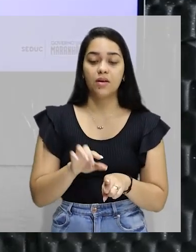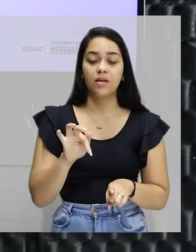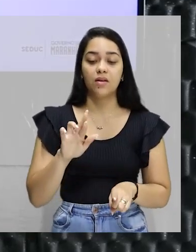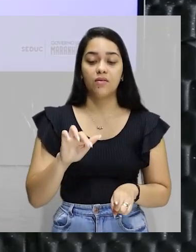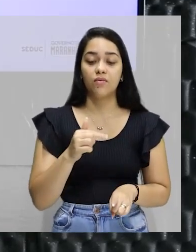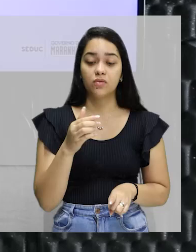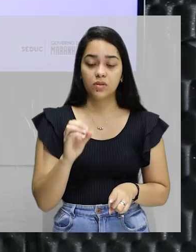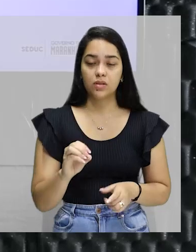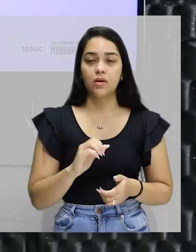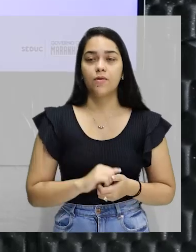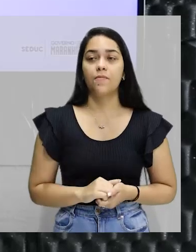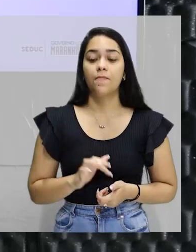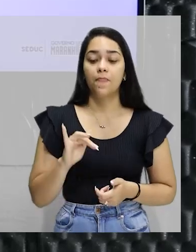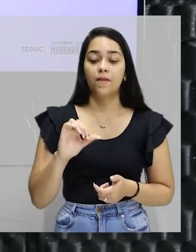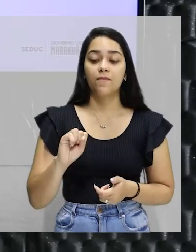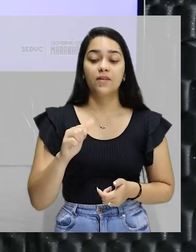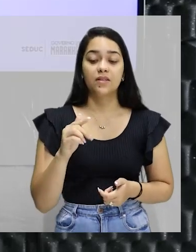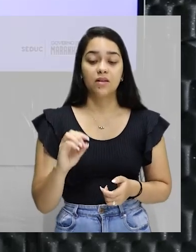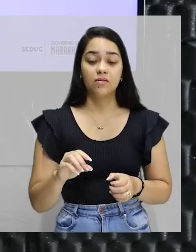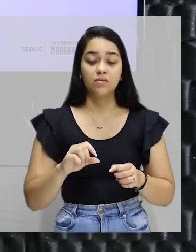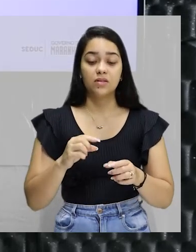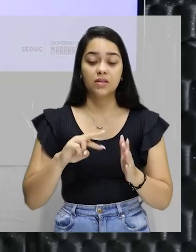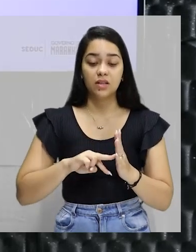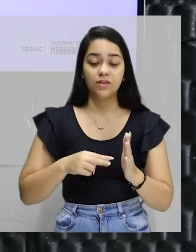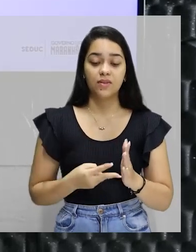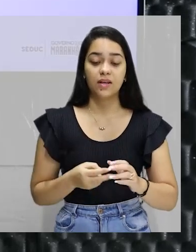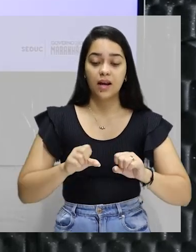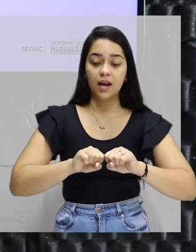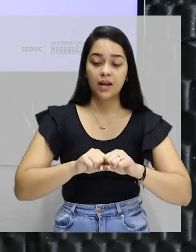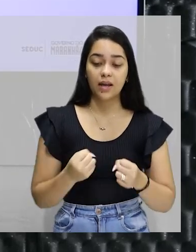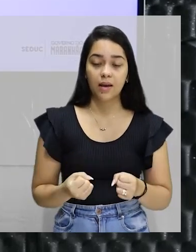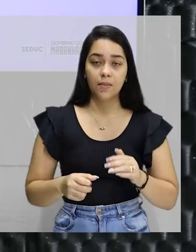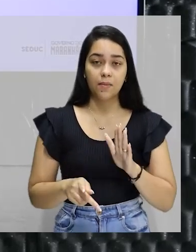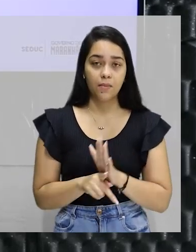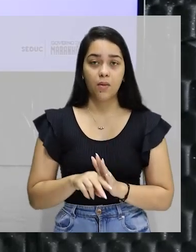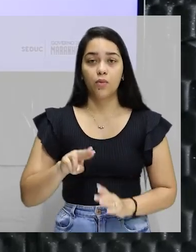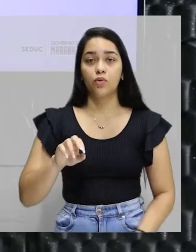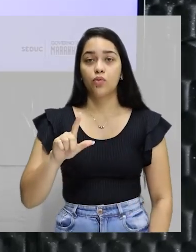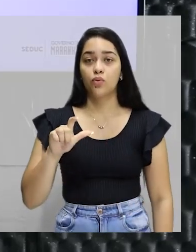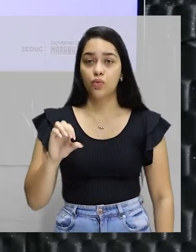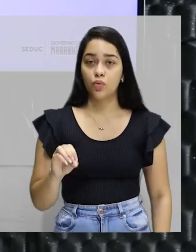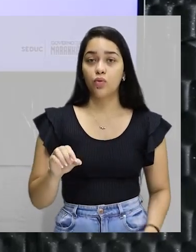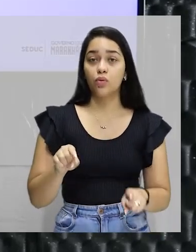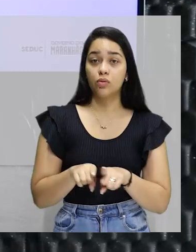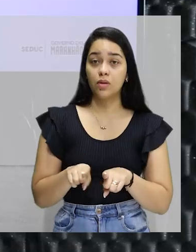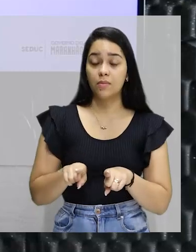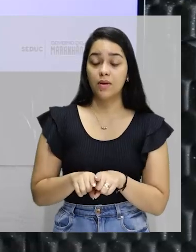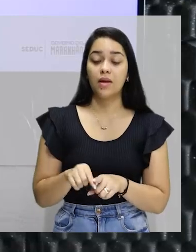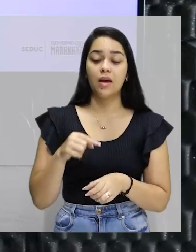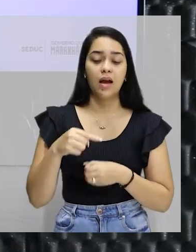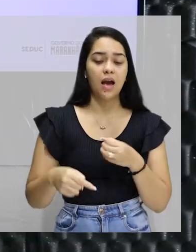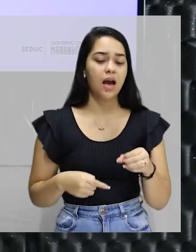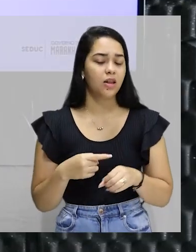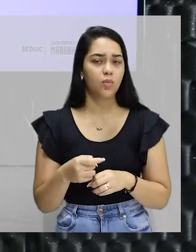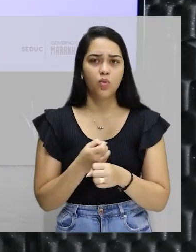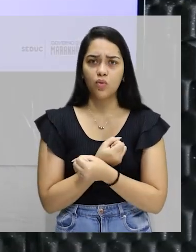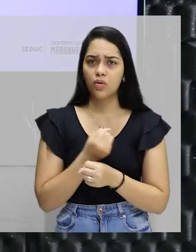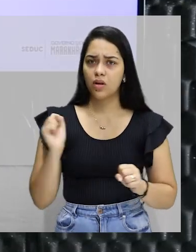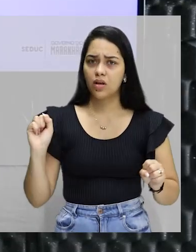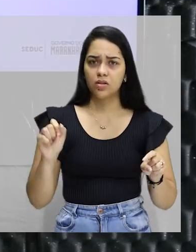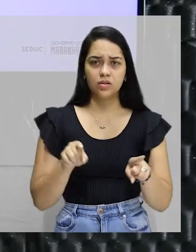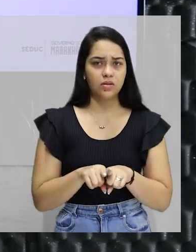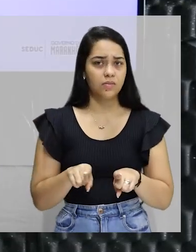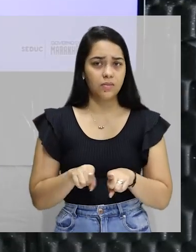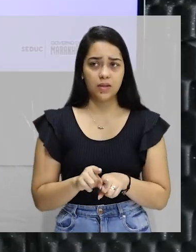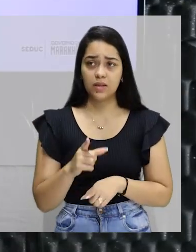nuclear. Fissão quer dizer quebra do núcleo atômico. Átomos muito grandes, né,